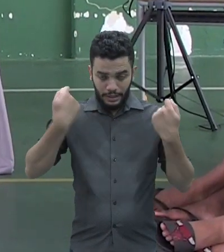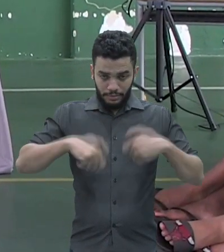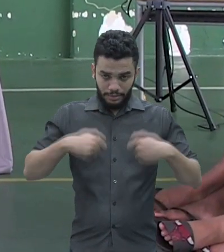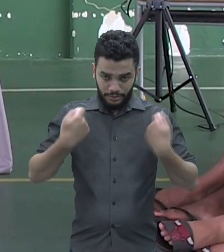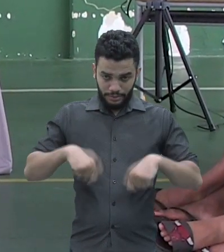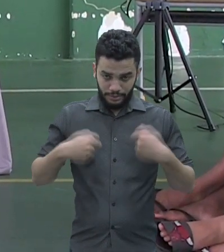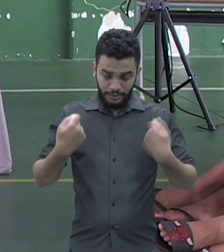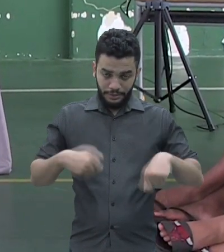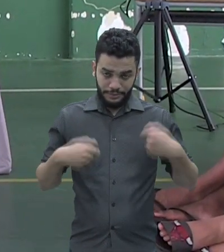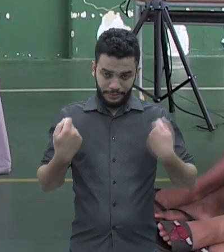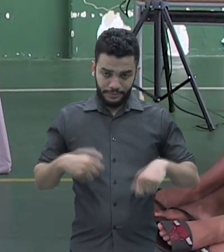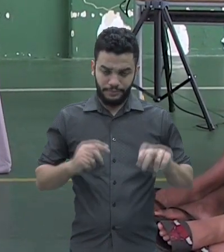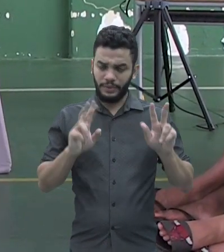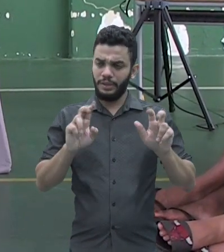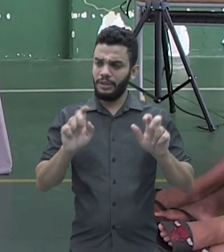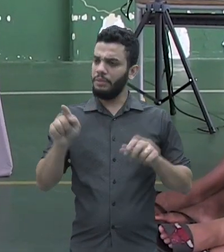leia.